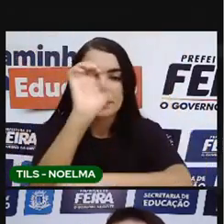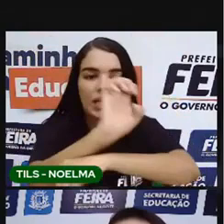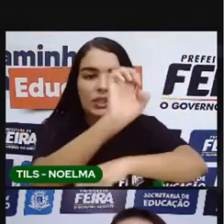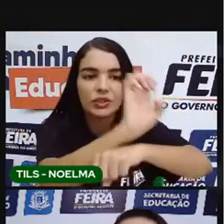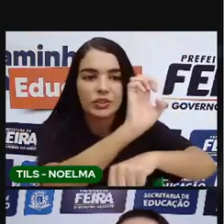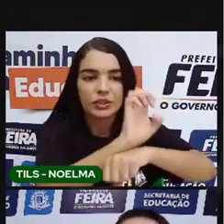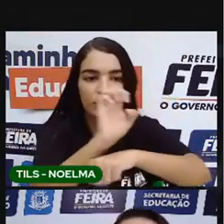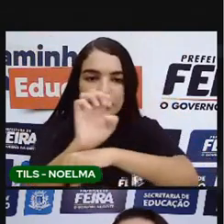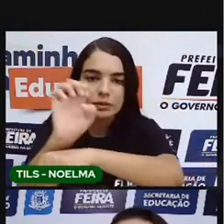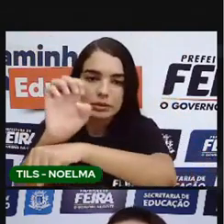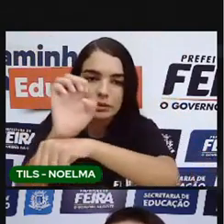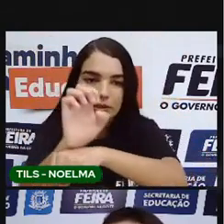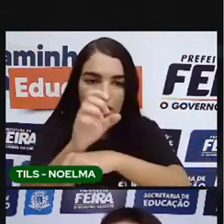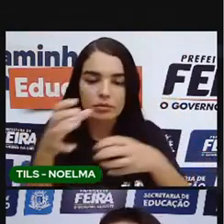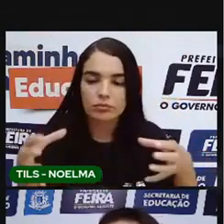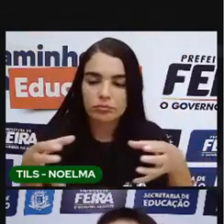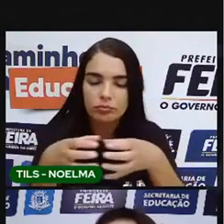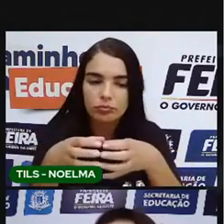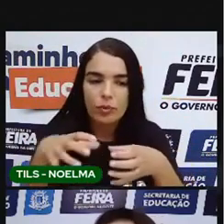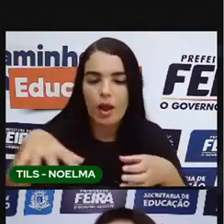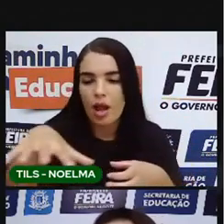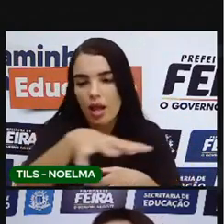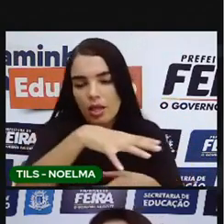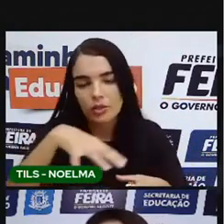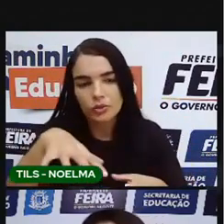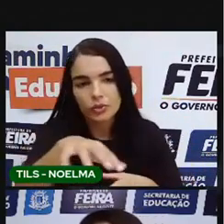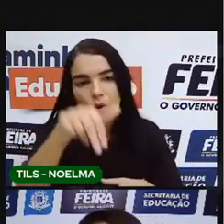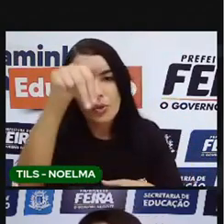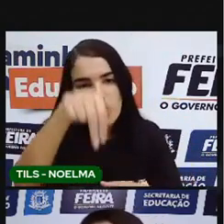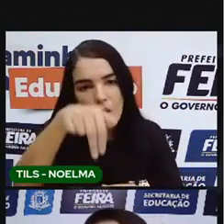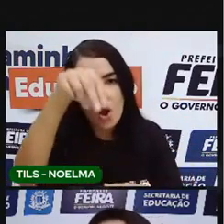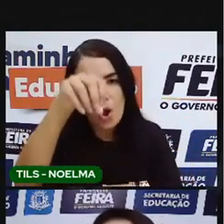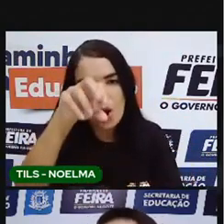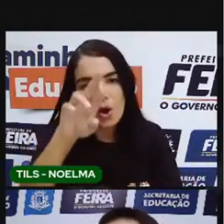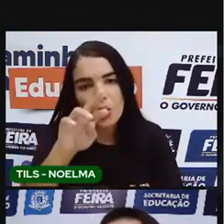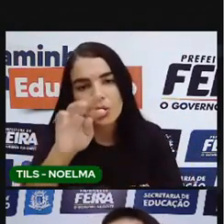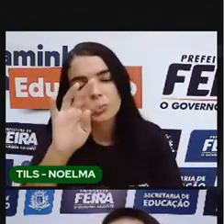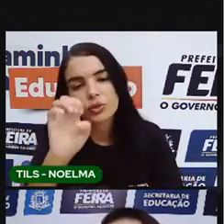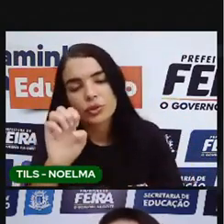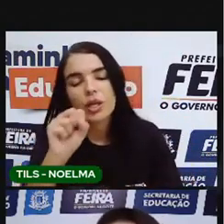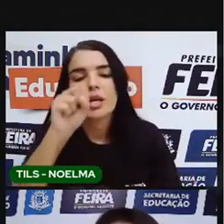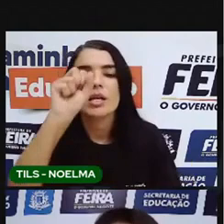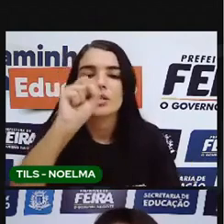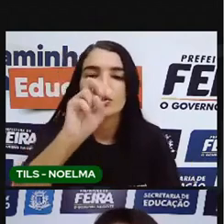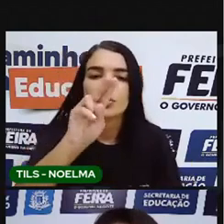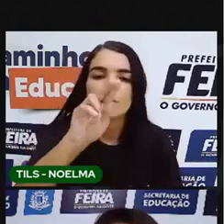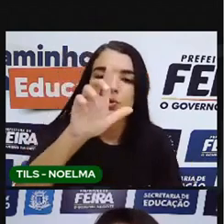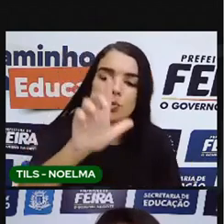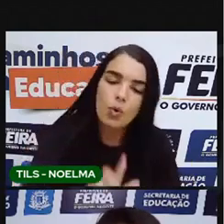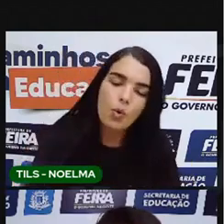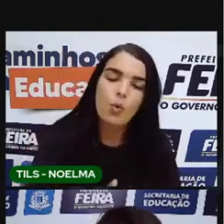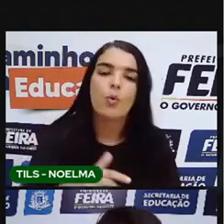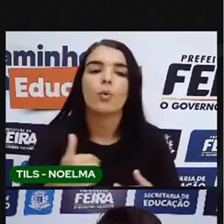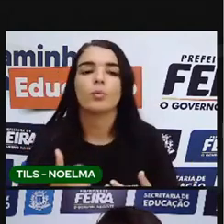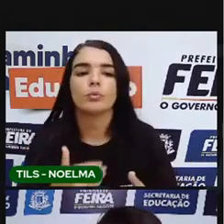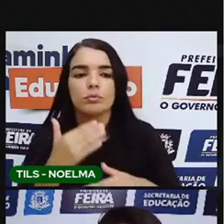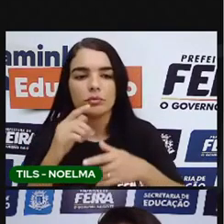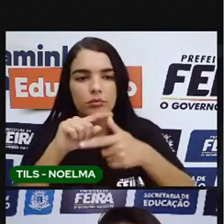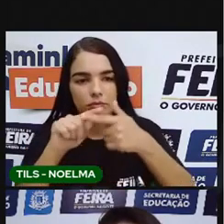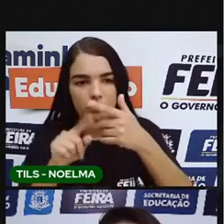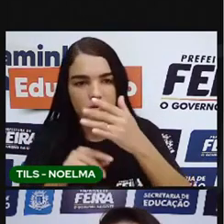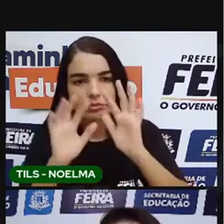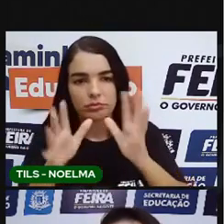grupo de estados forma uma região, né? A região norte, região nordeste, centro-oeste, sudeste e região sul.